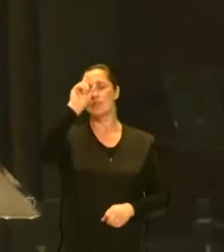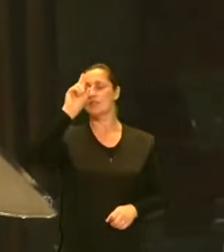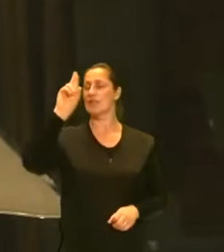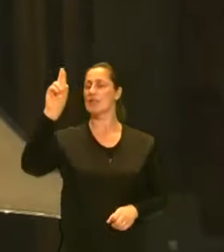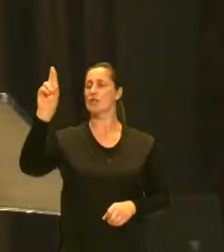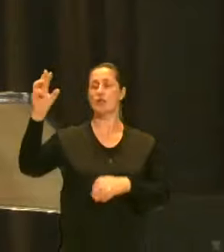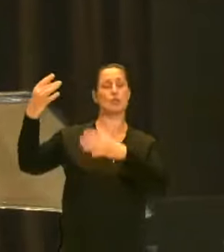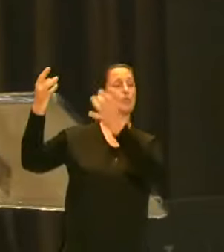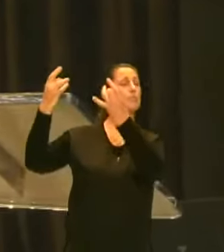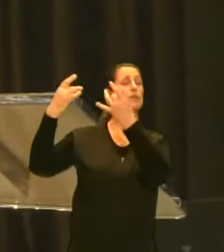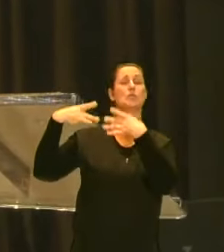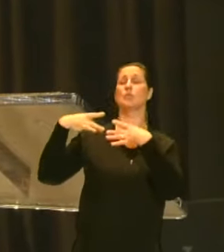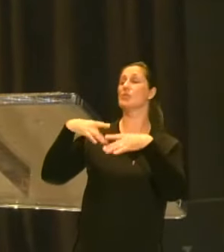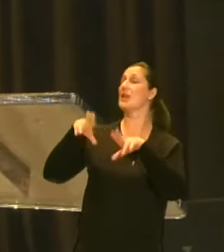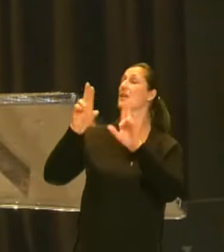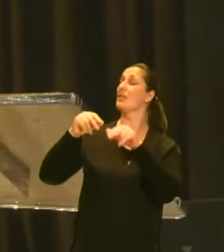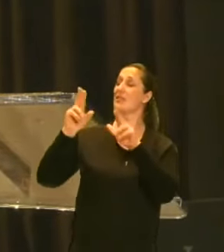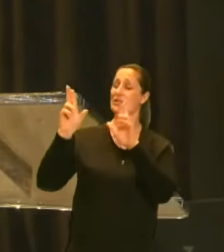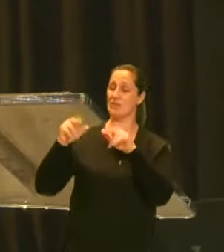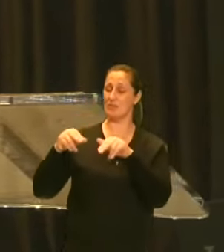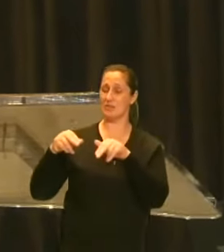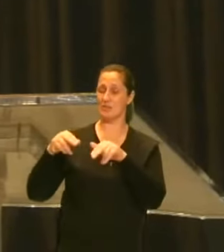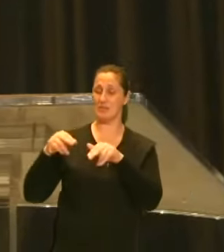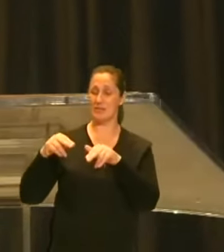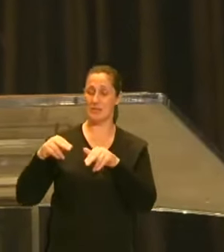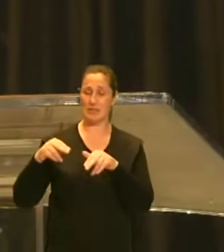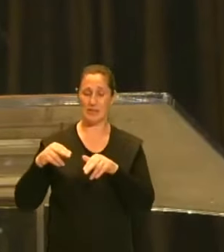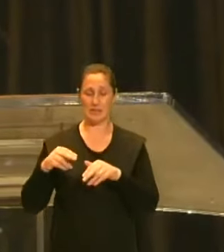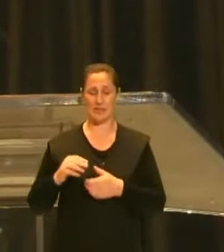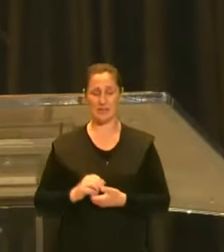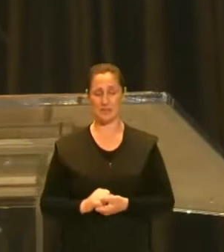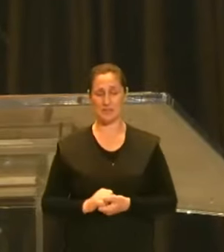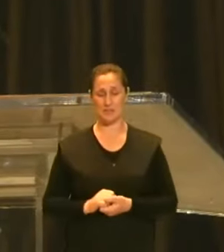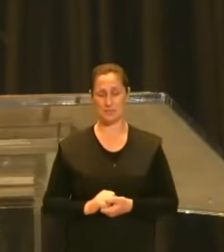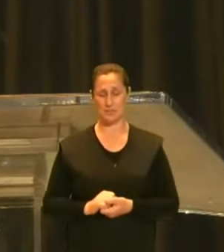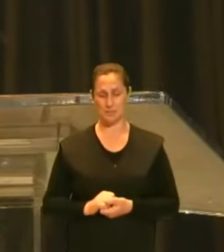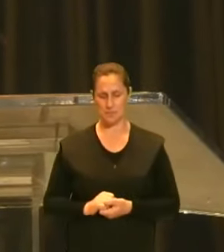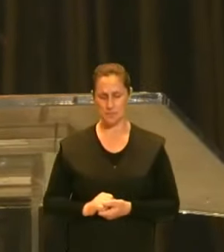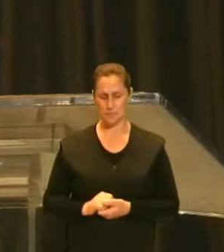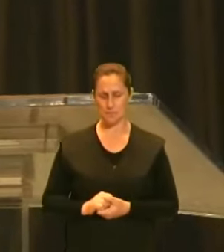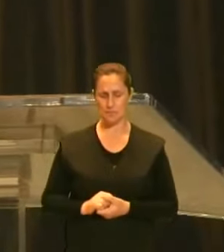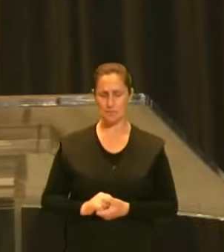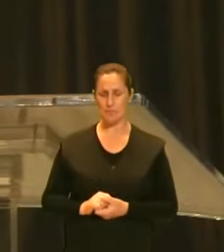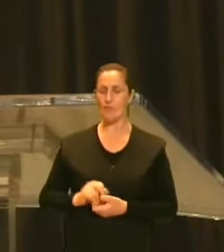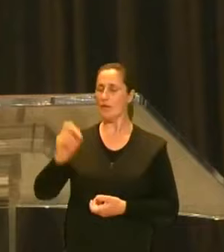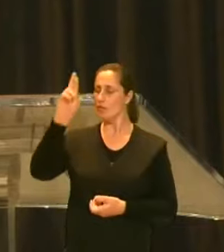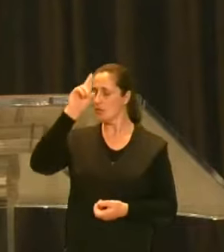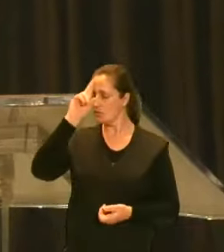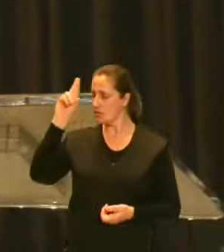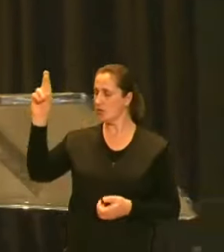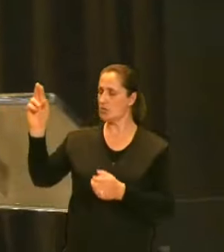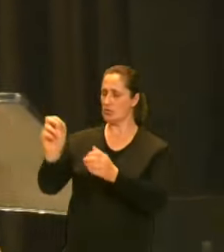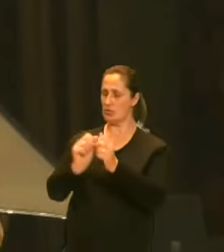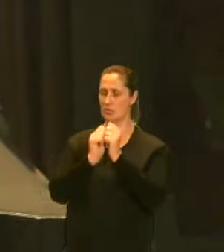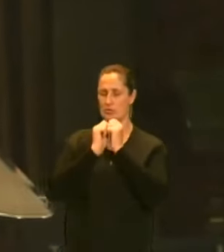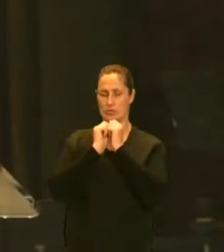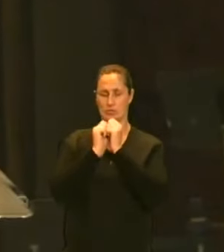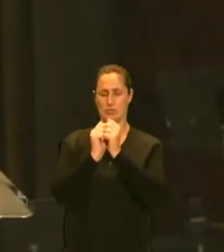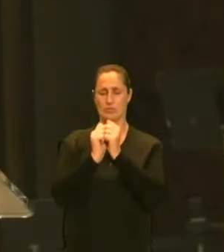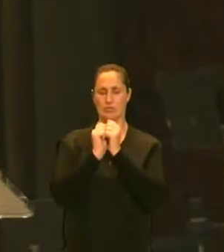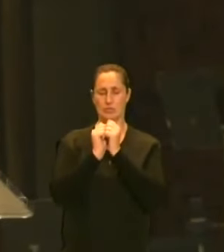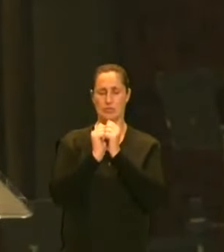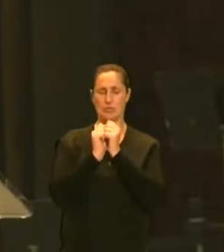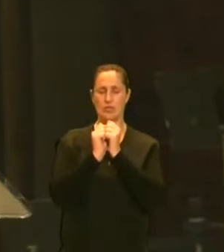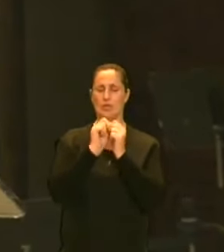nos desampara nos momentos de dificuldade, como não desamparou aquela família no momento de luto. O Senhor está conosco. E Deus,